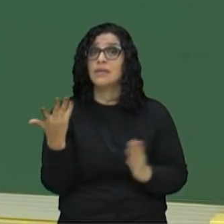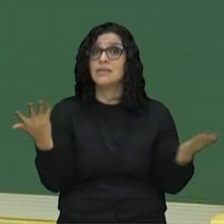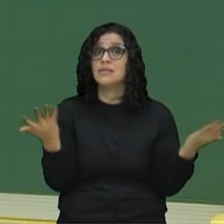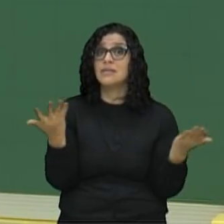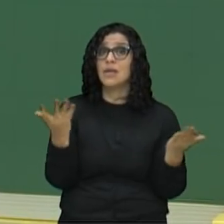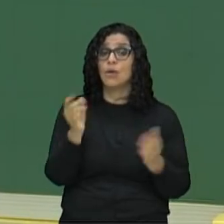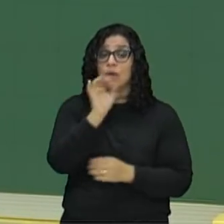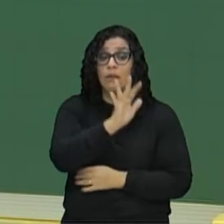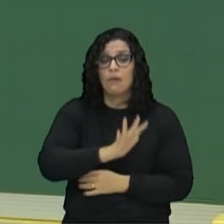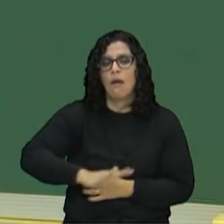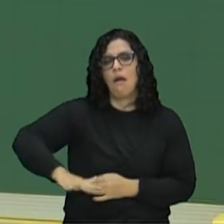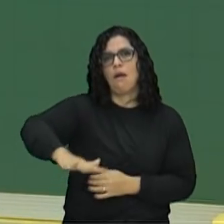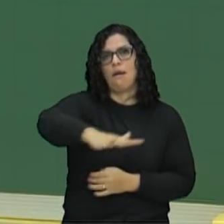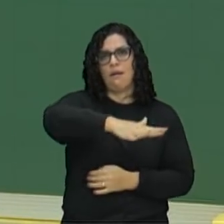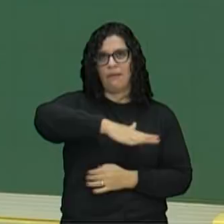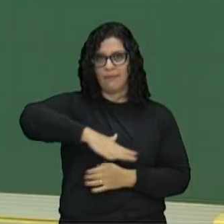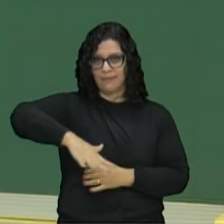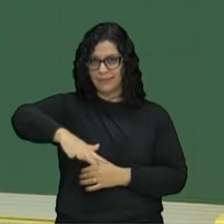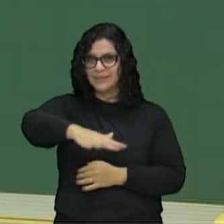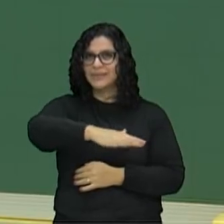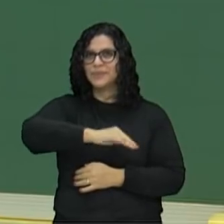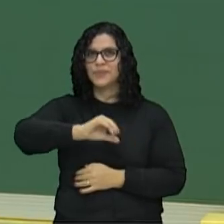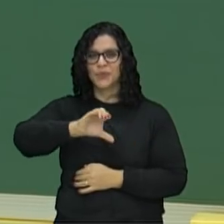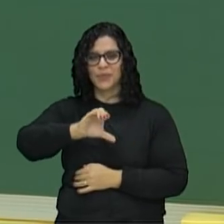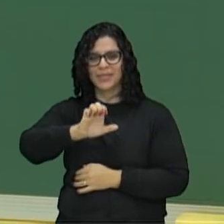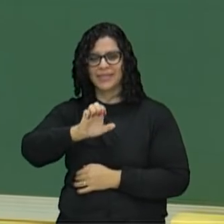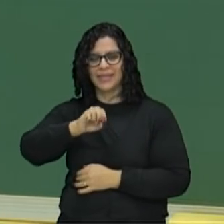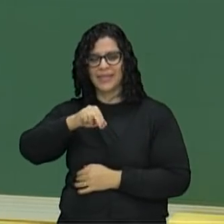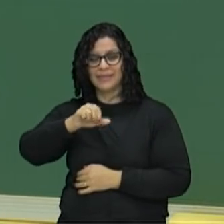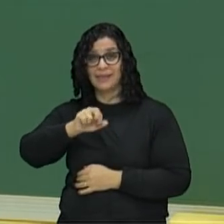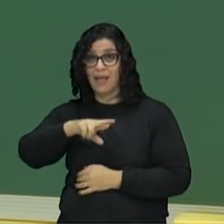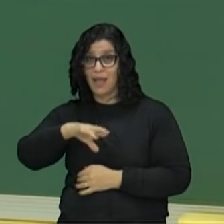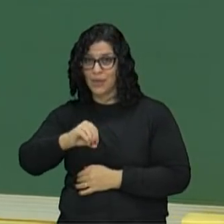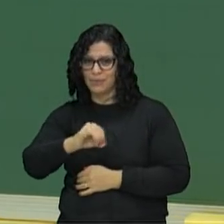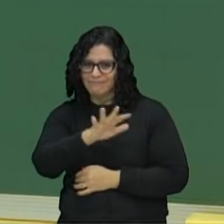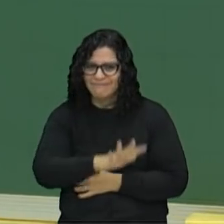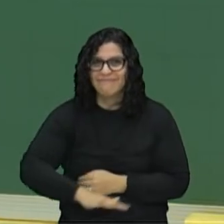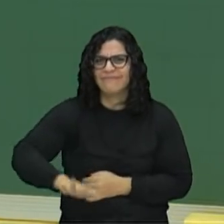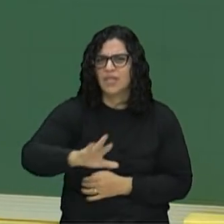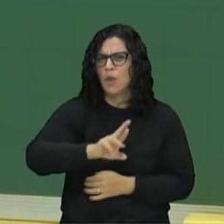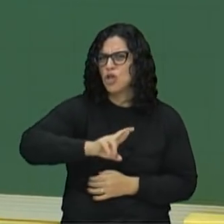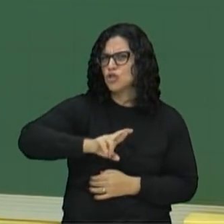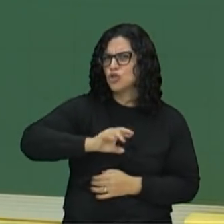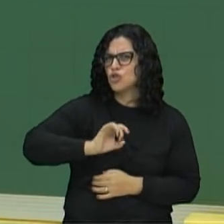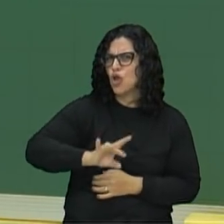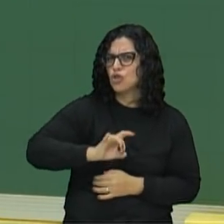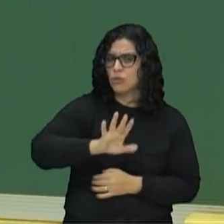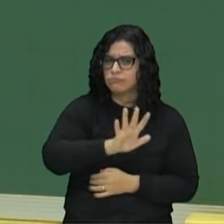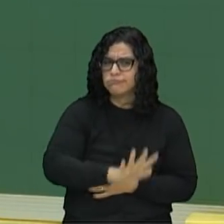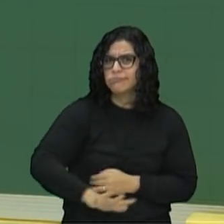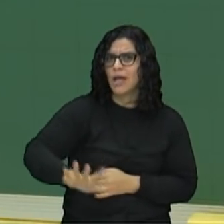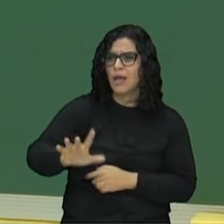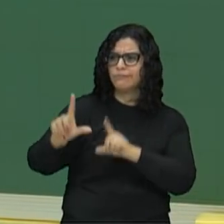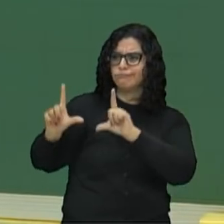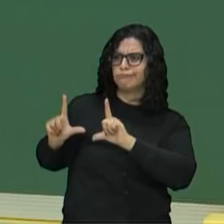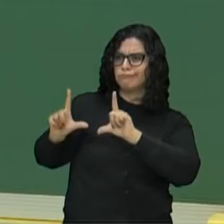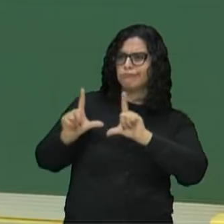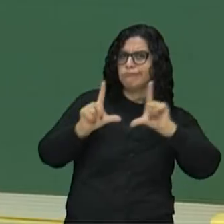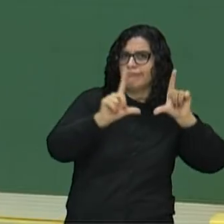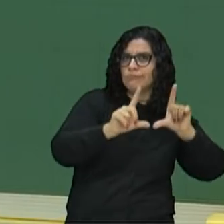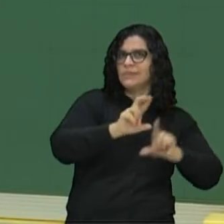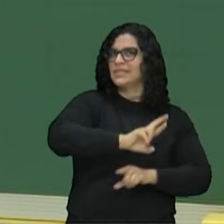o cenário no momento. Mas não somente isso, ele